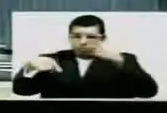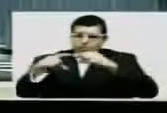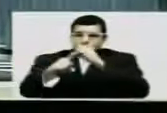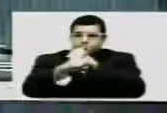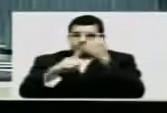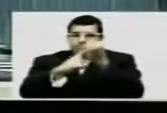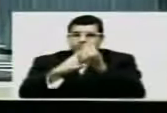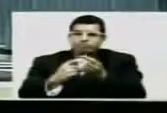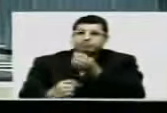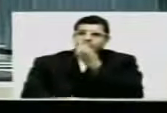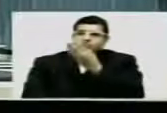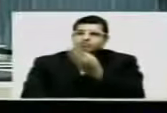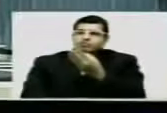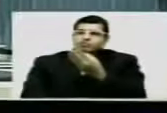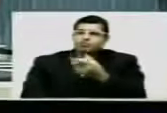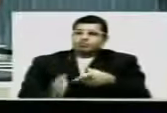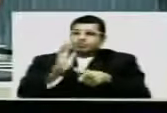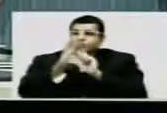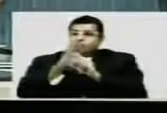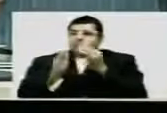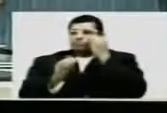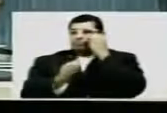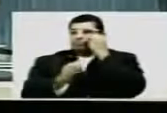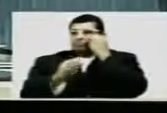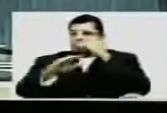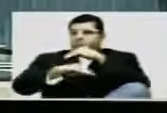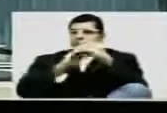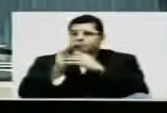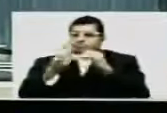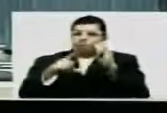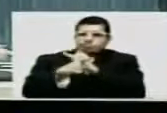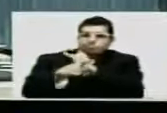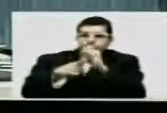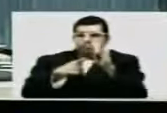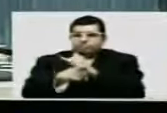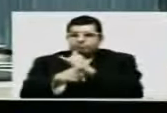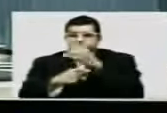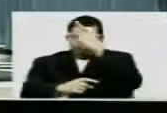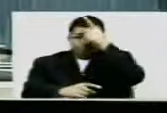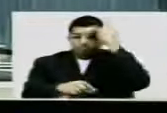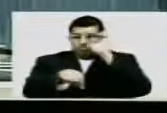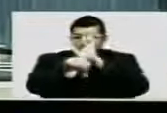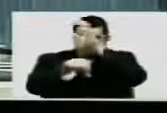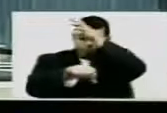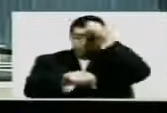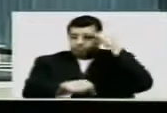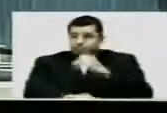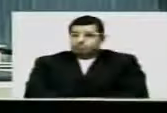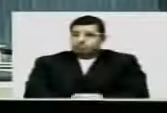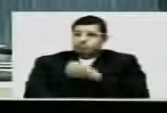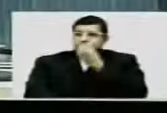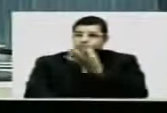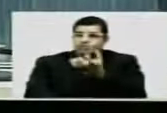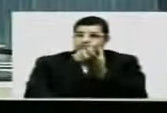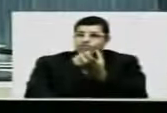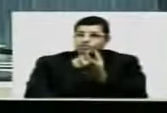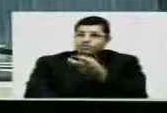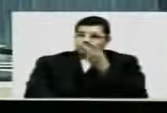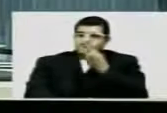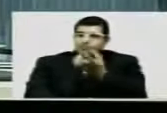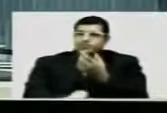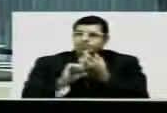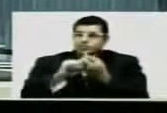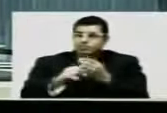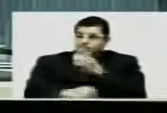a sociedade diante de um interesse tão estratégico para o povo do estado do Amazonas? Quero